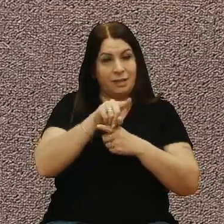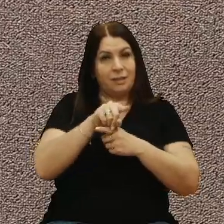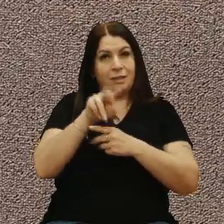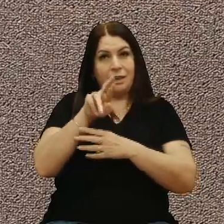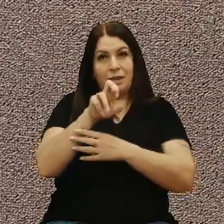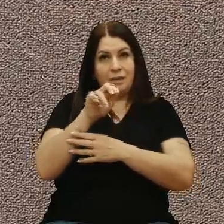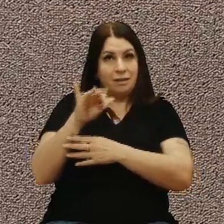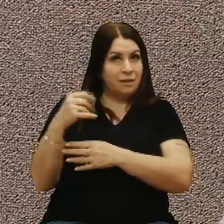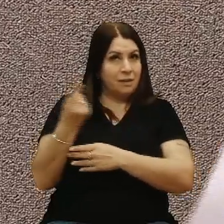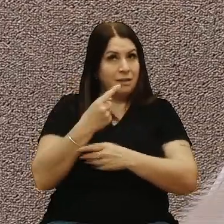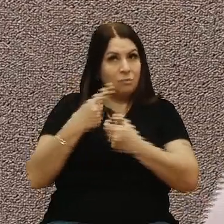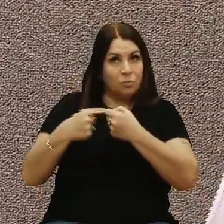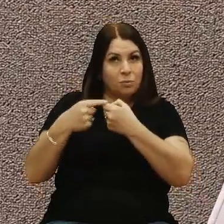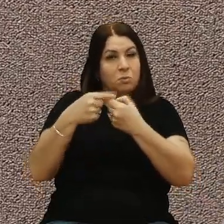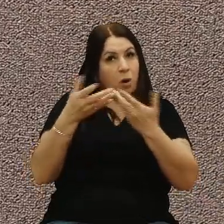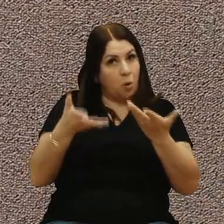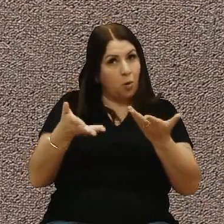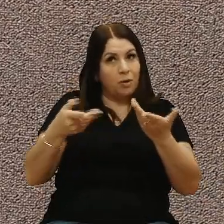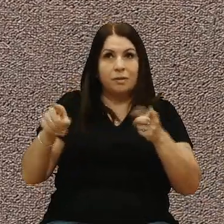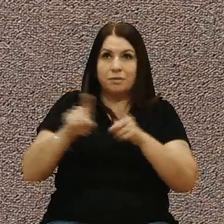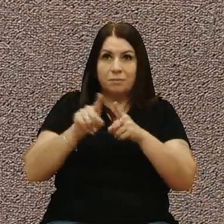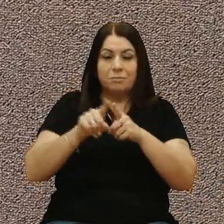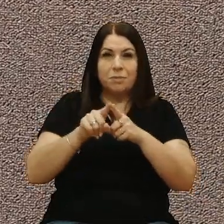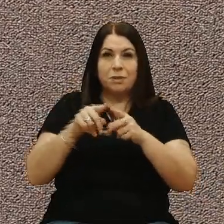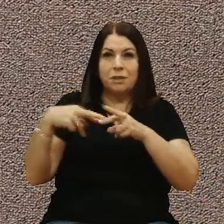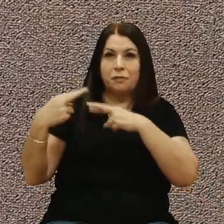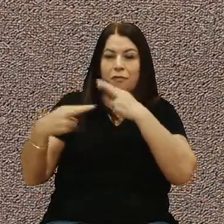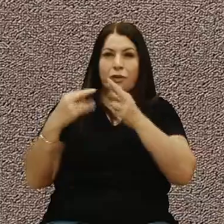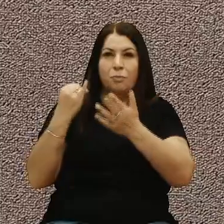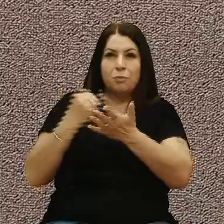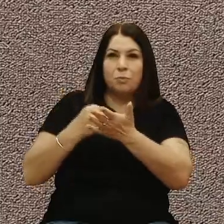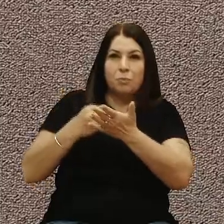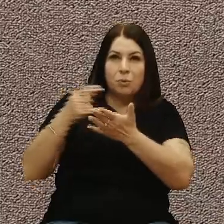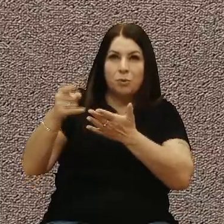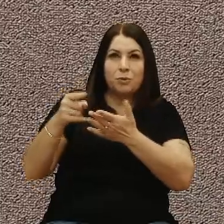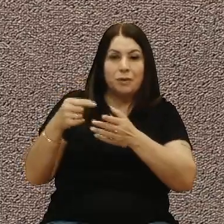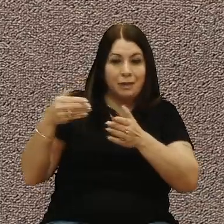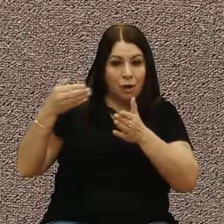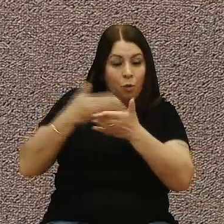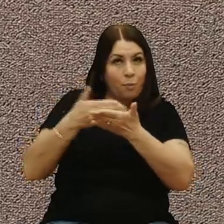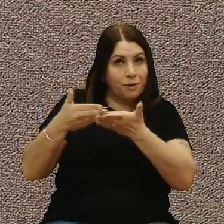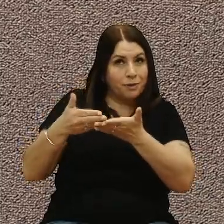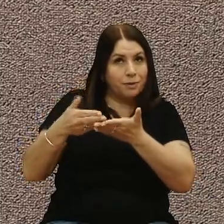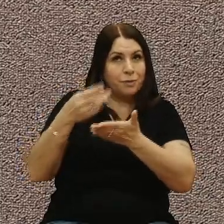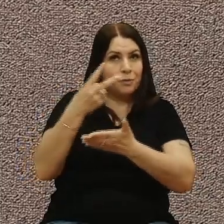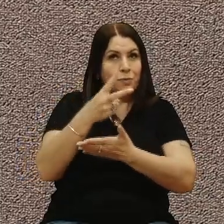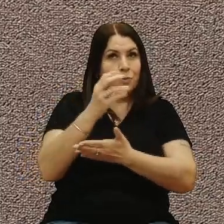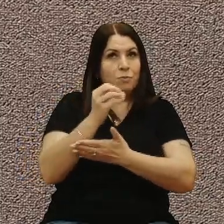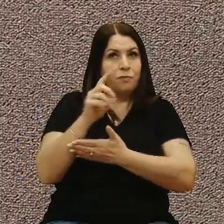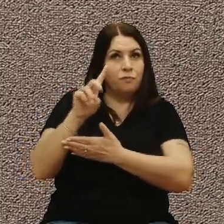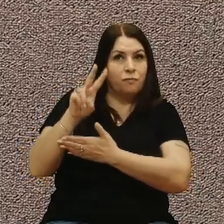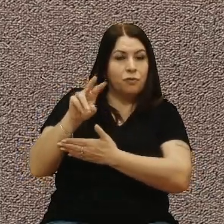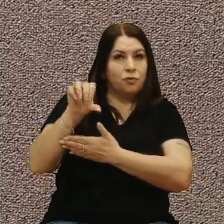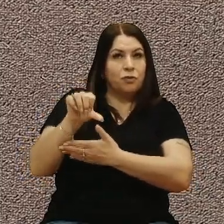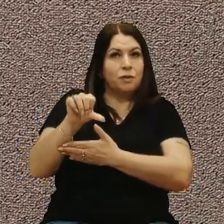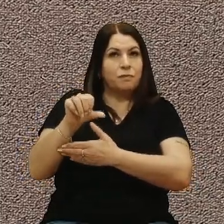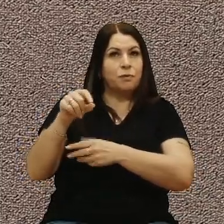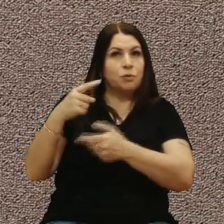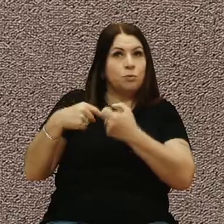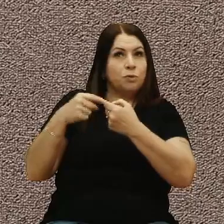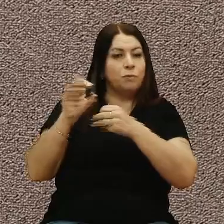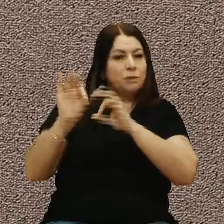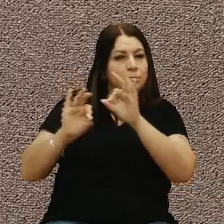municípios, ainda mais agora com essa reforma tributária que está entrando e que em 2029 os municípios vão ter que se preparar para